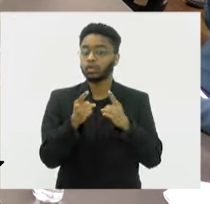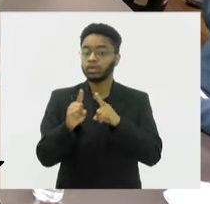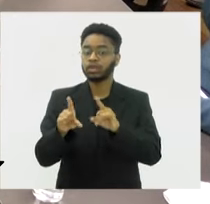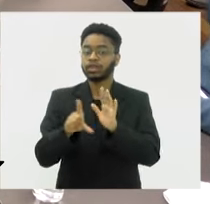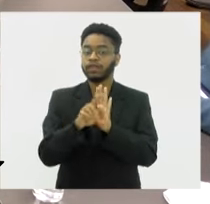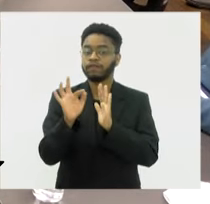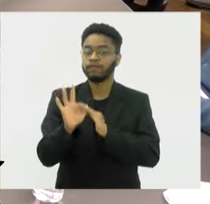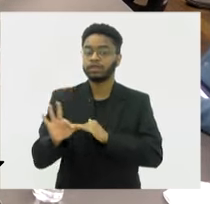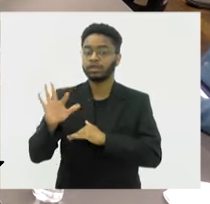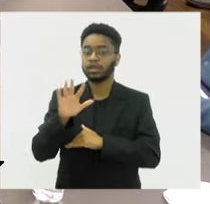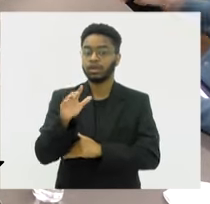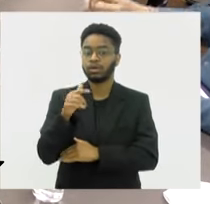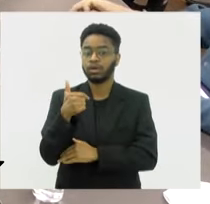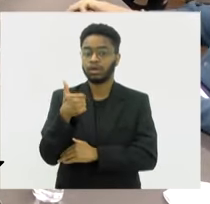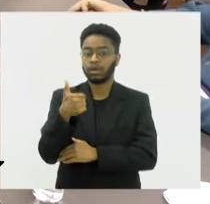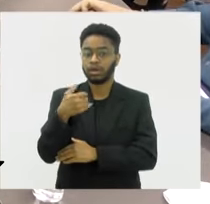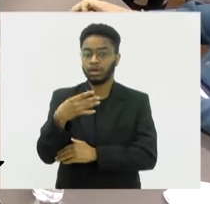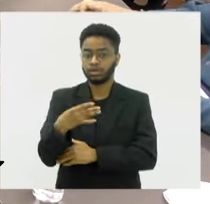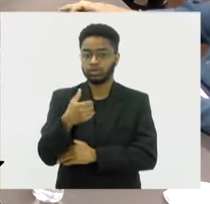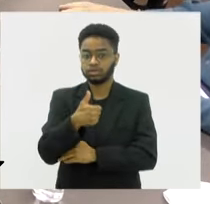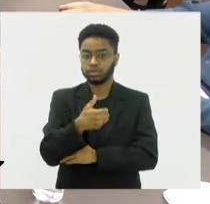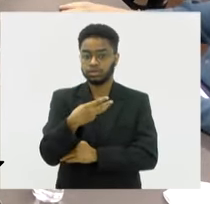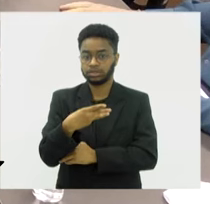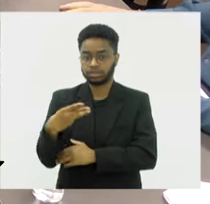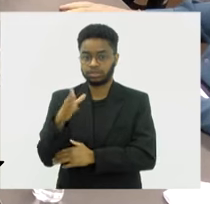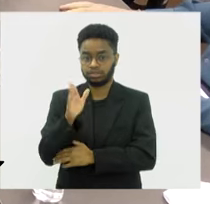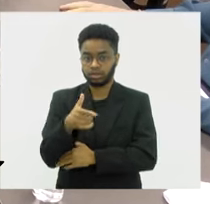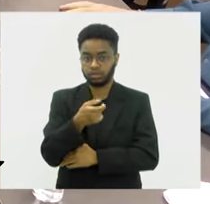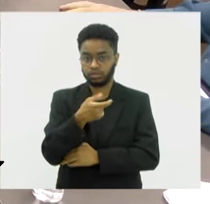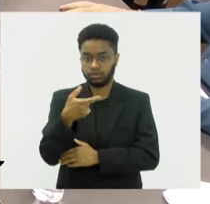Federal 14.133 de 2020.